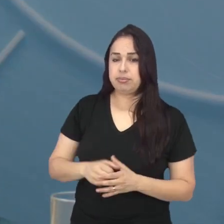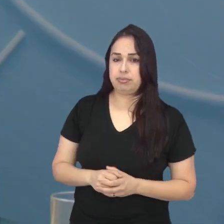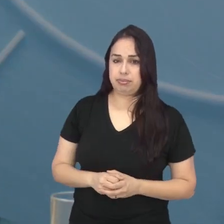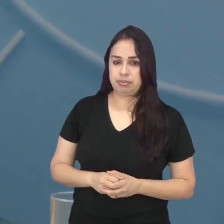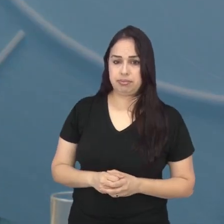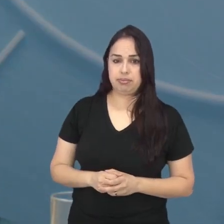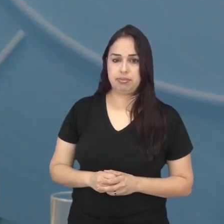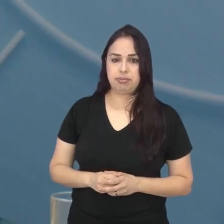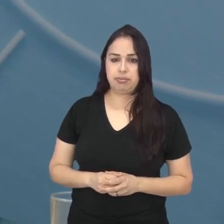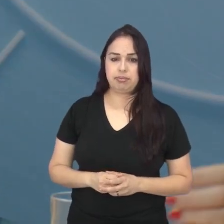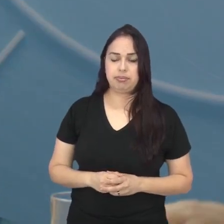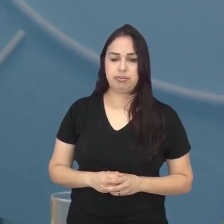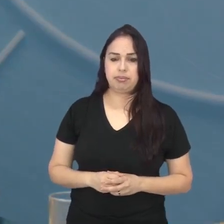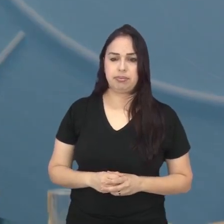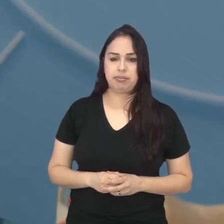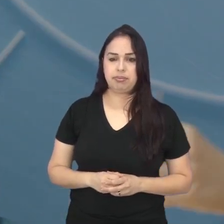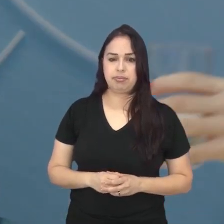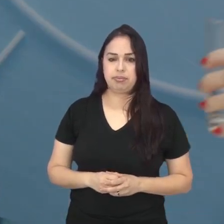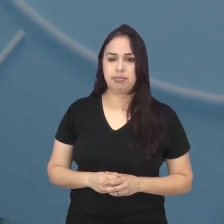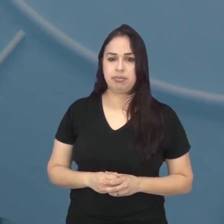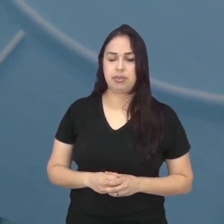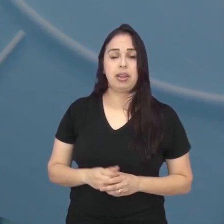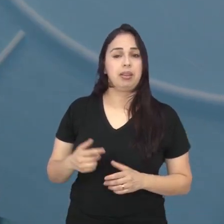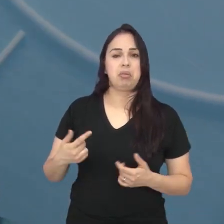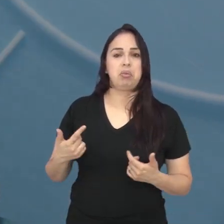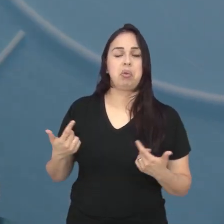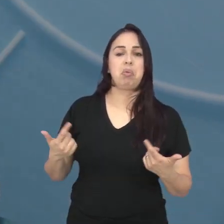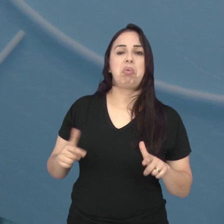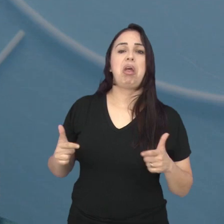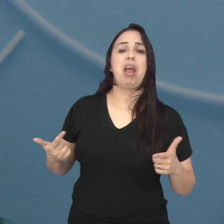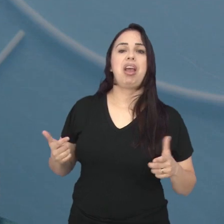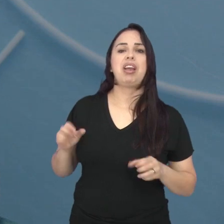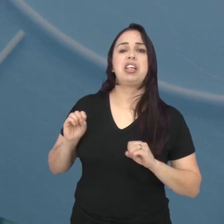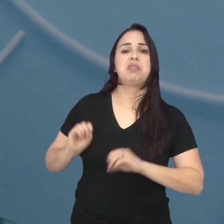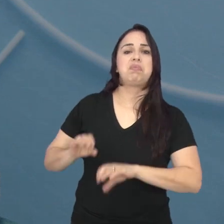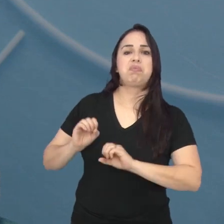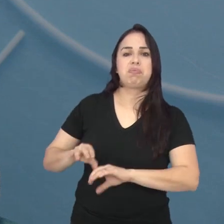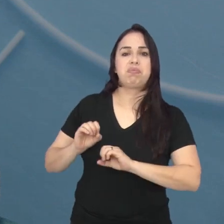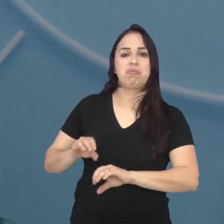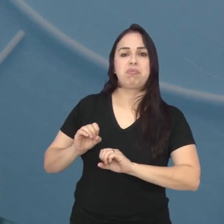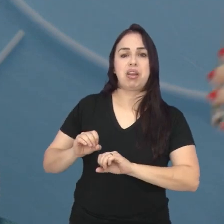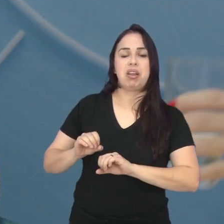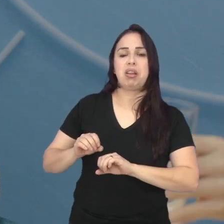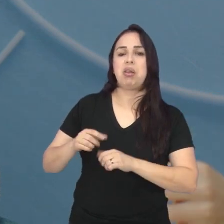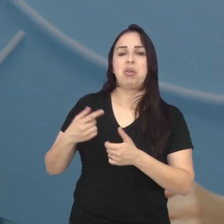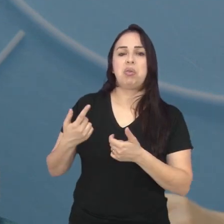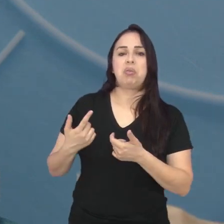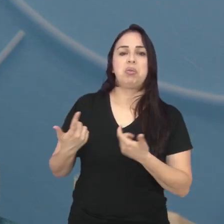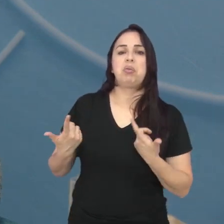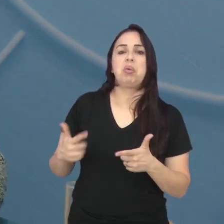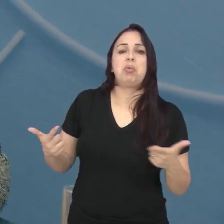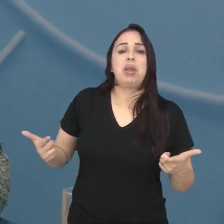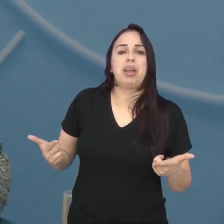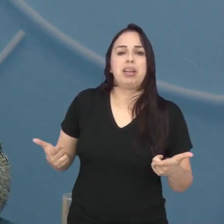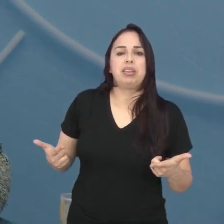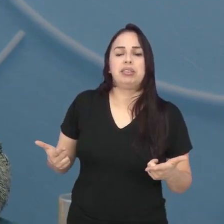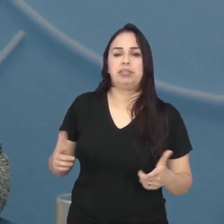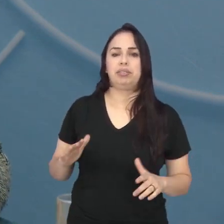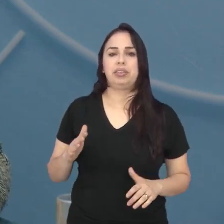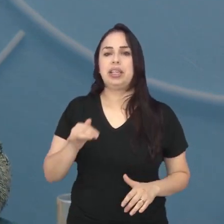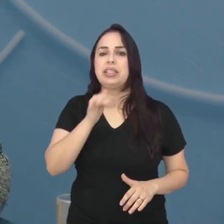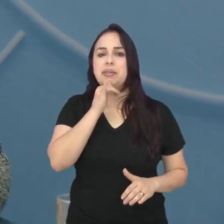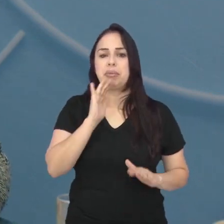falando, essa questão de não ser ensinado, de não ter essa prevenção